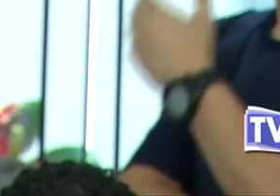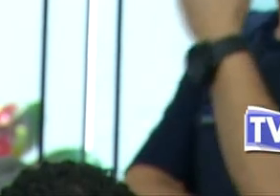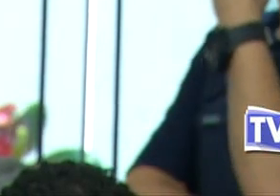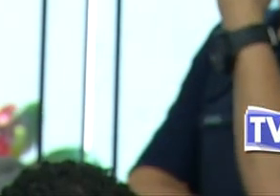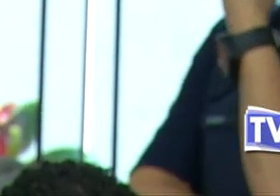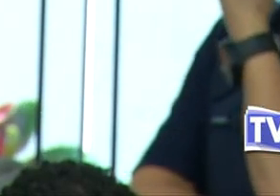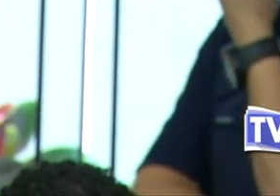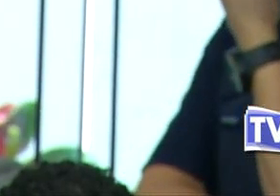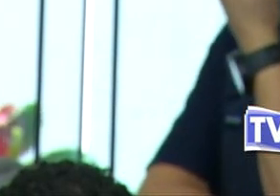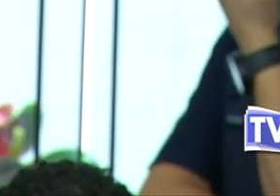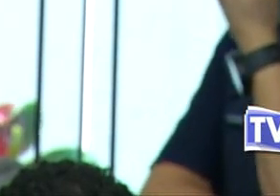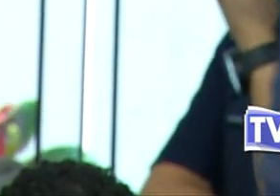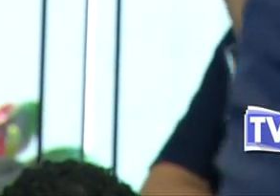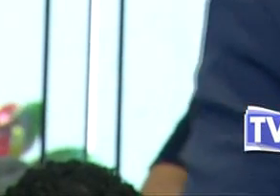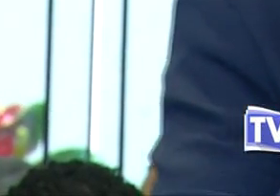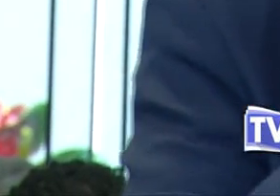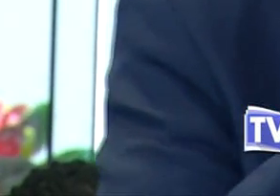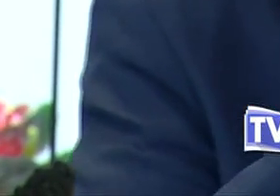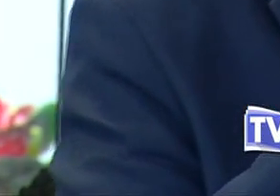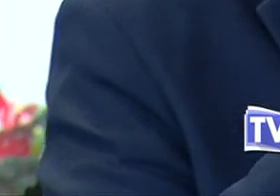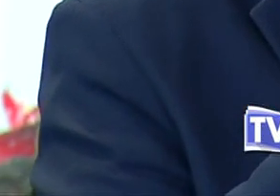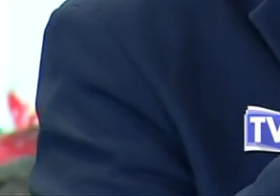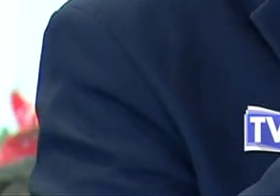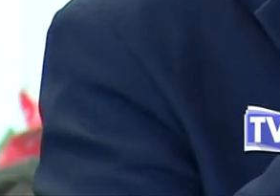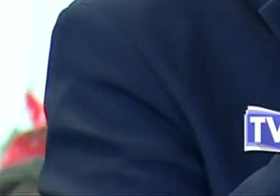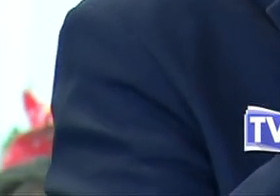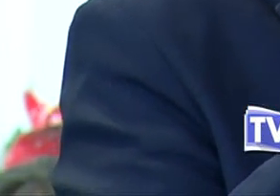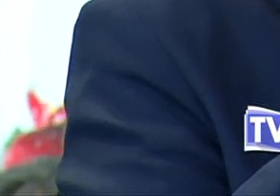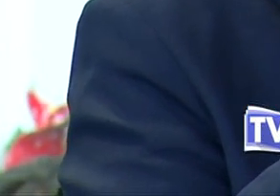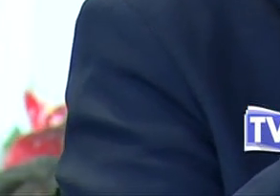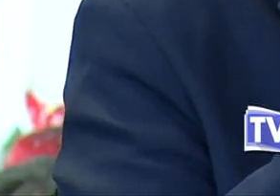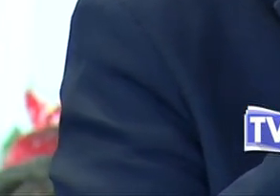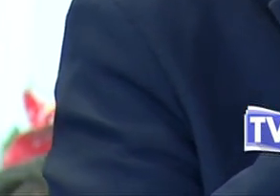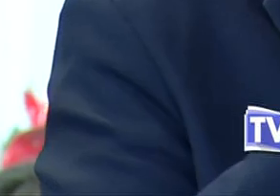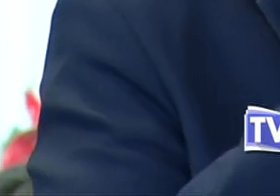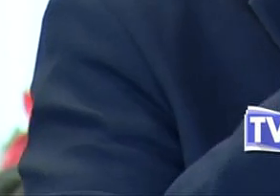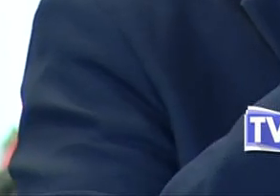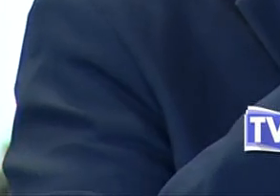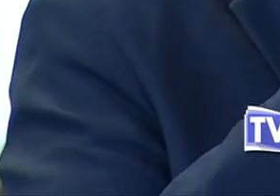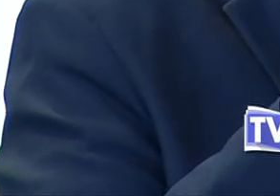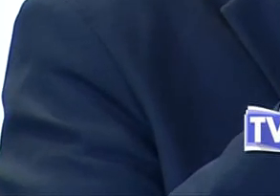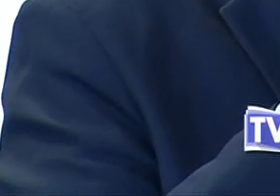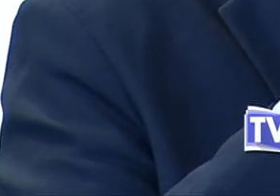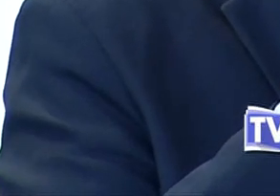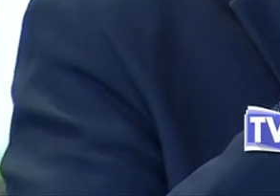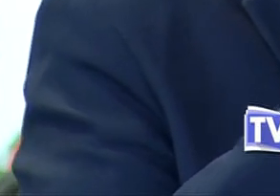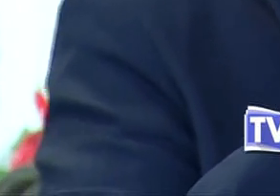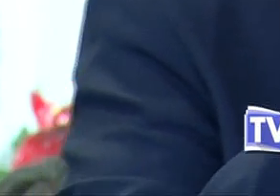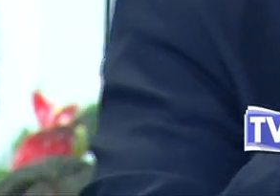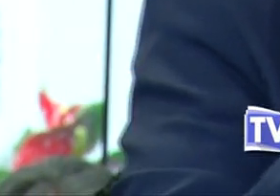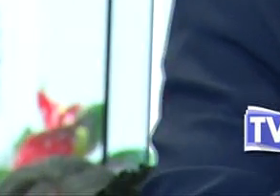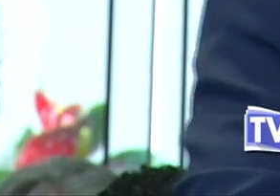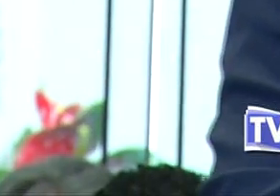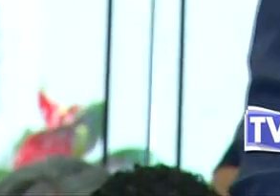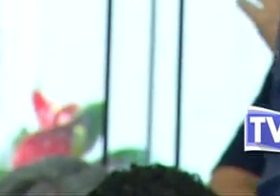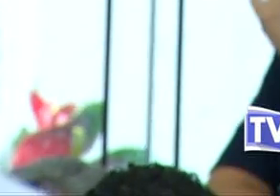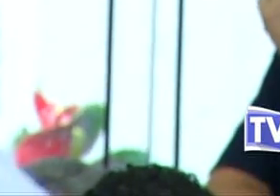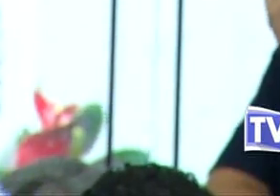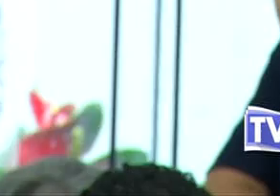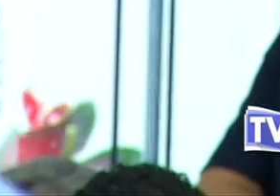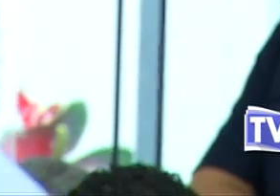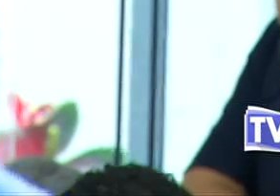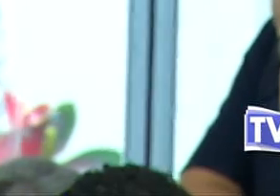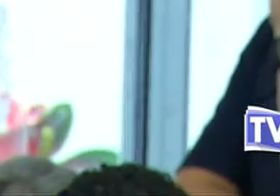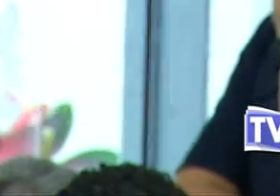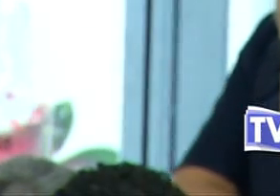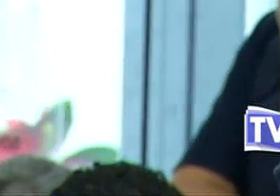foram 268 invasões a esses próprios municipais, a essas escolas. 268